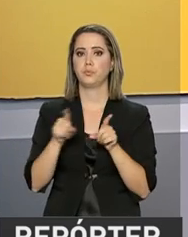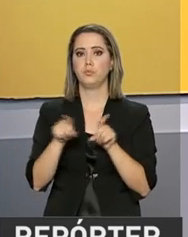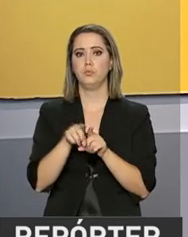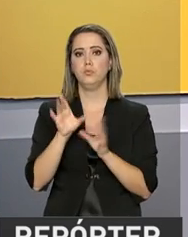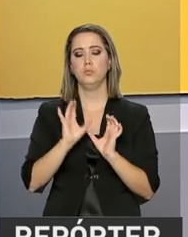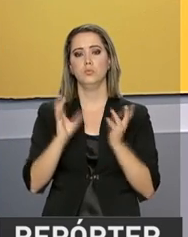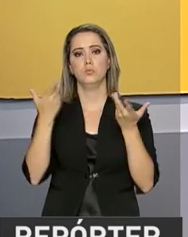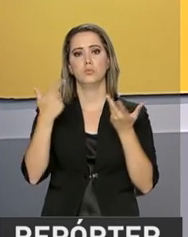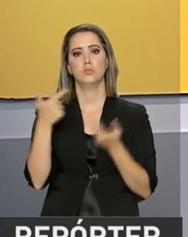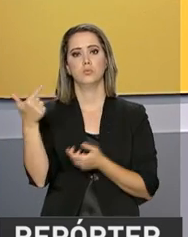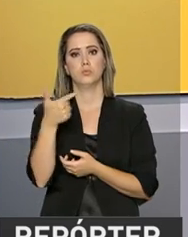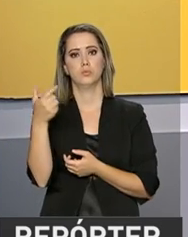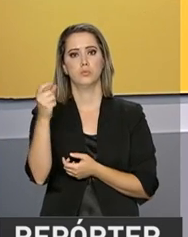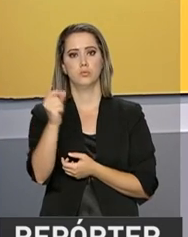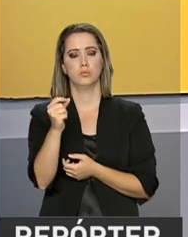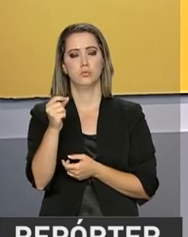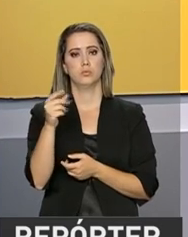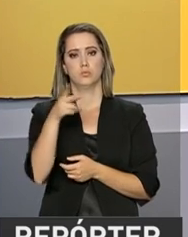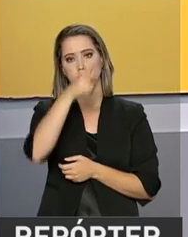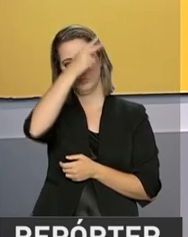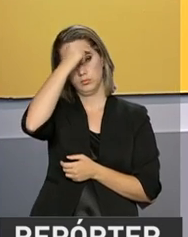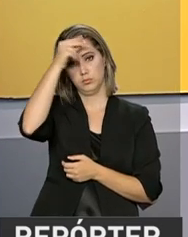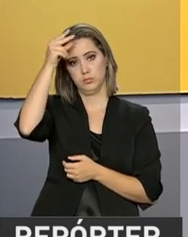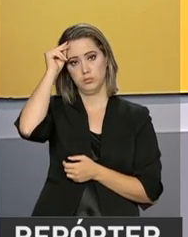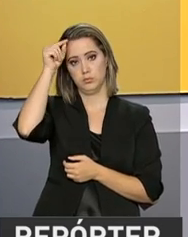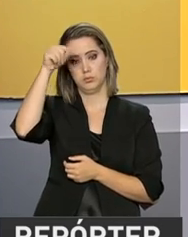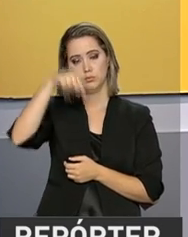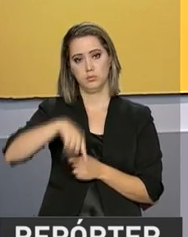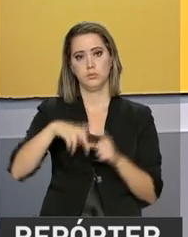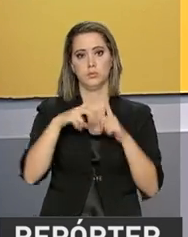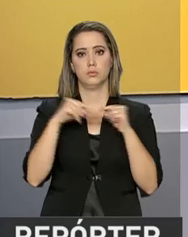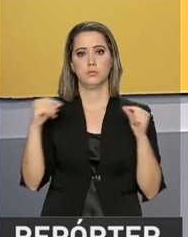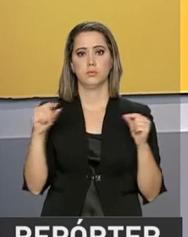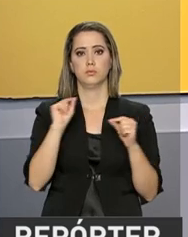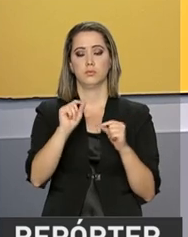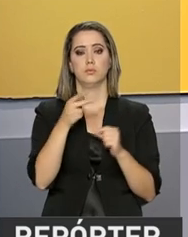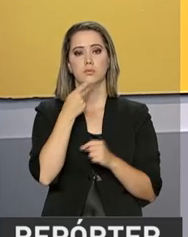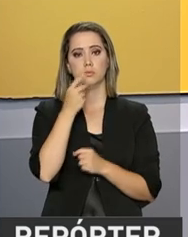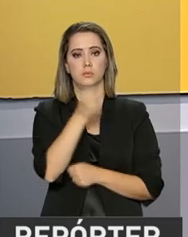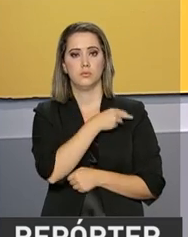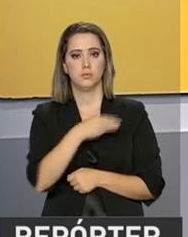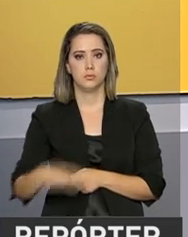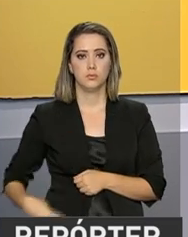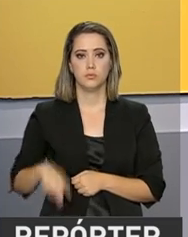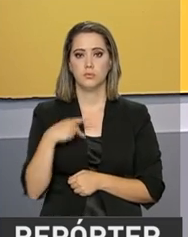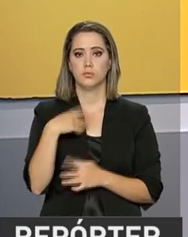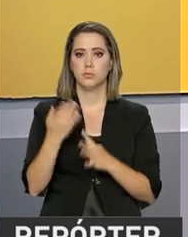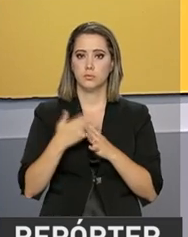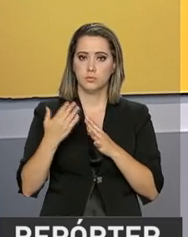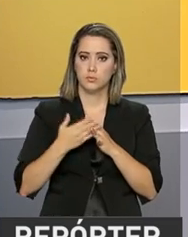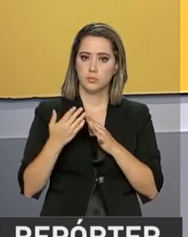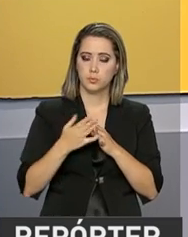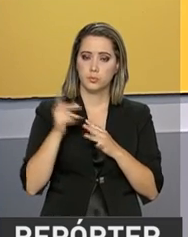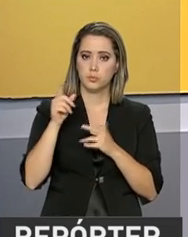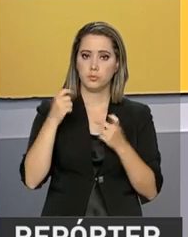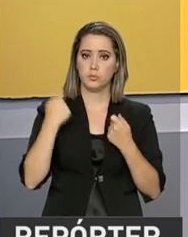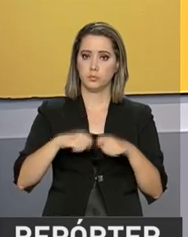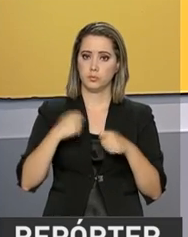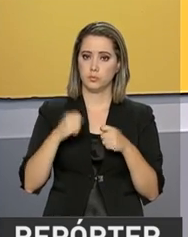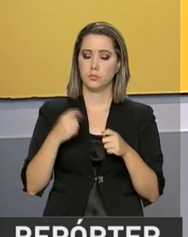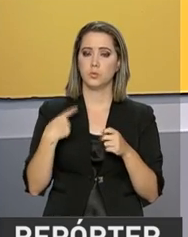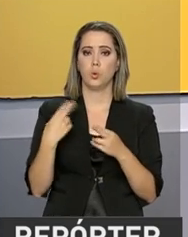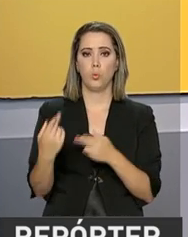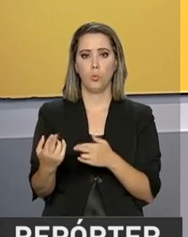Meirelles, durante a 20ª Marcha dos Prefeitos aqui em Brasília. Segundo o ministro, o financiamento deve ser